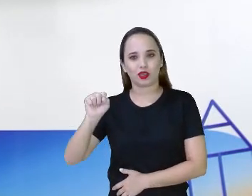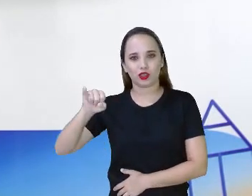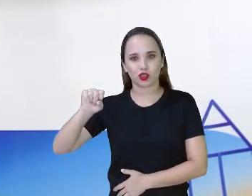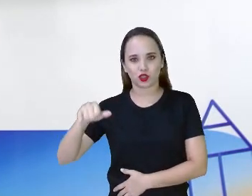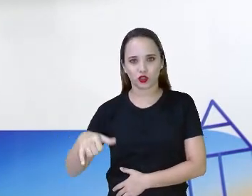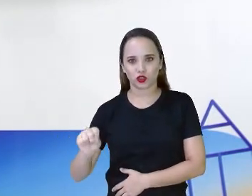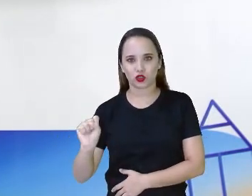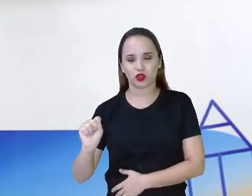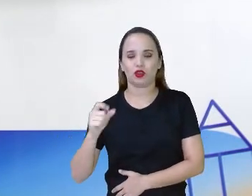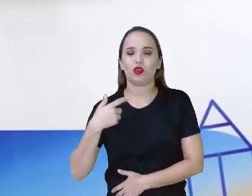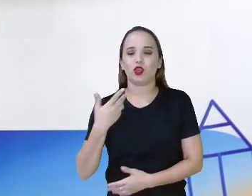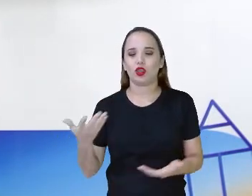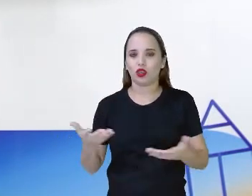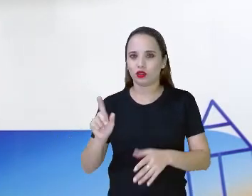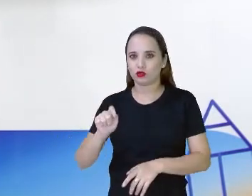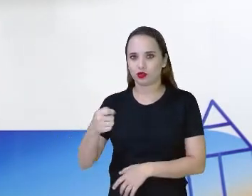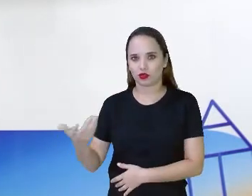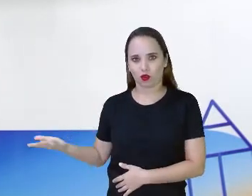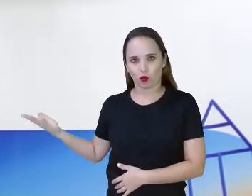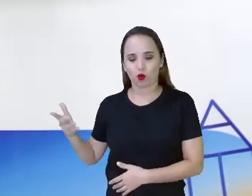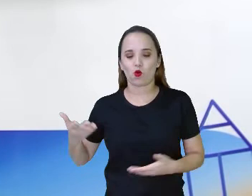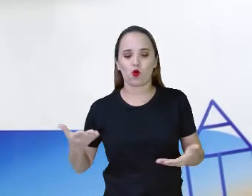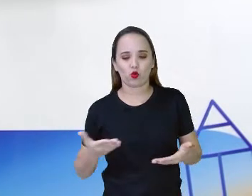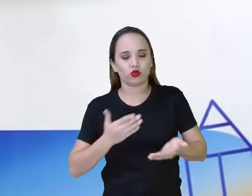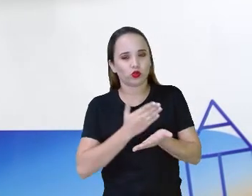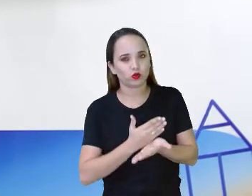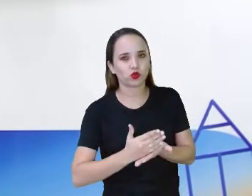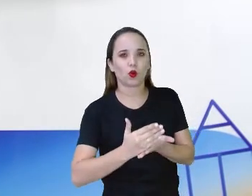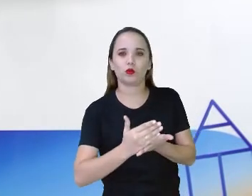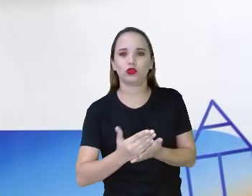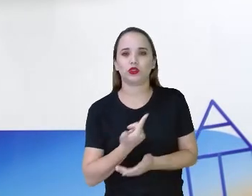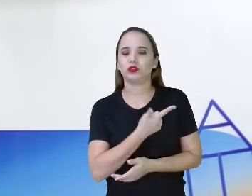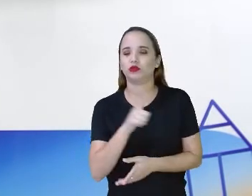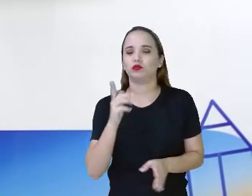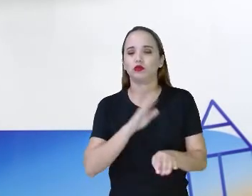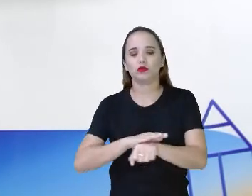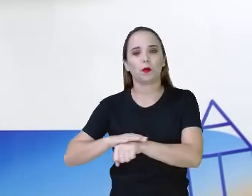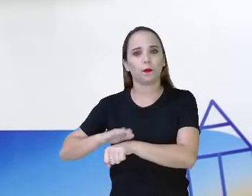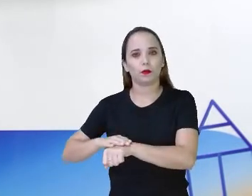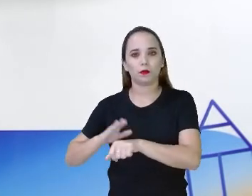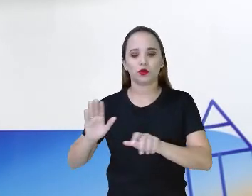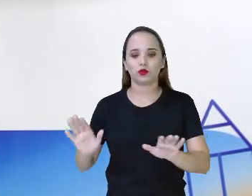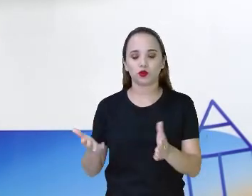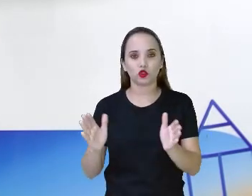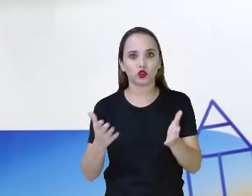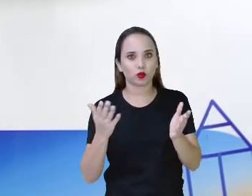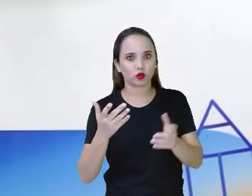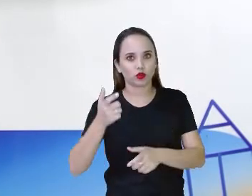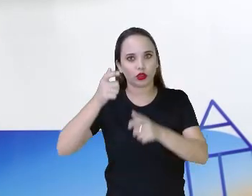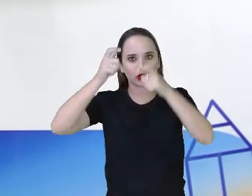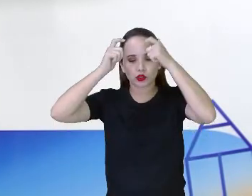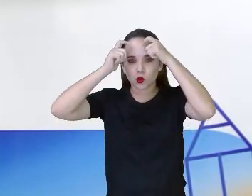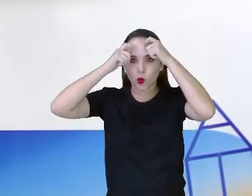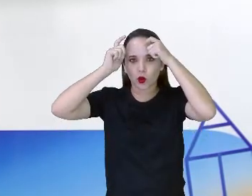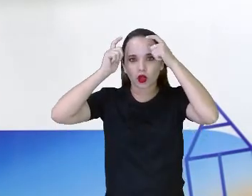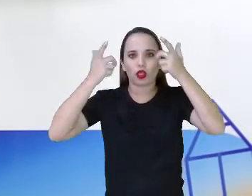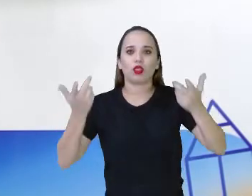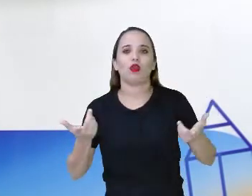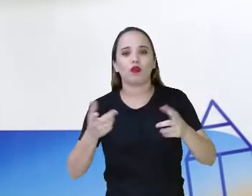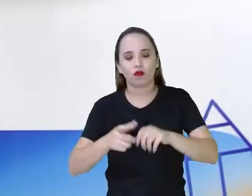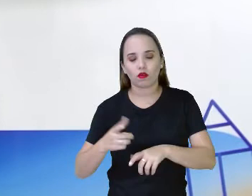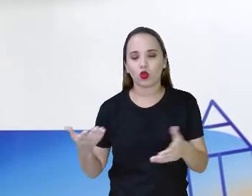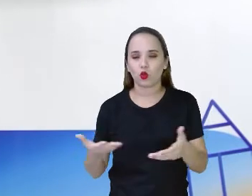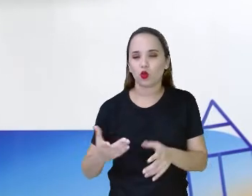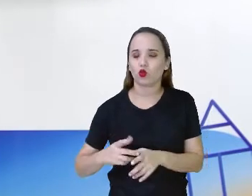sinal. Bom, hoje estamos dando início, a mais um momento sobre estimulação cognitiva. Hoje vamos falar um